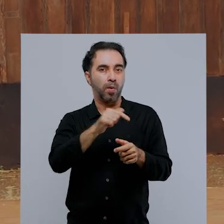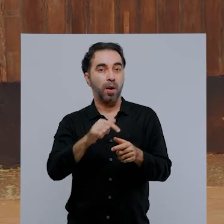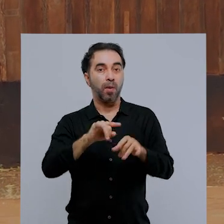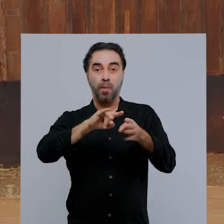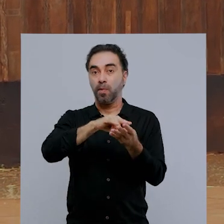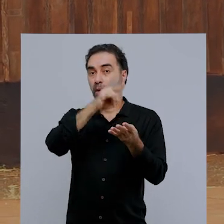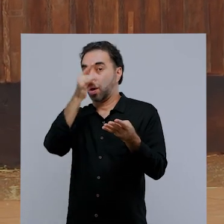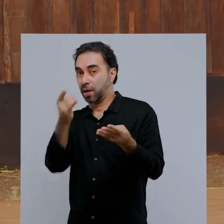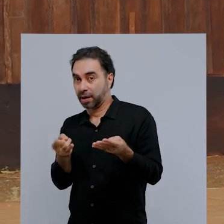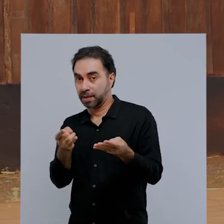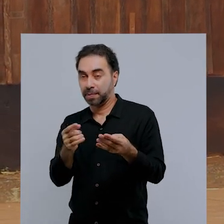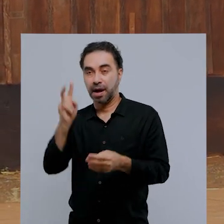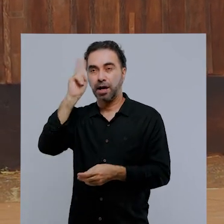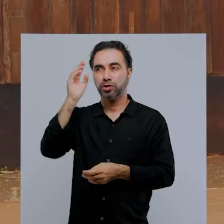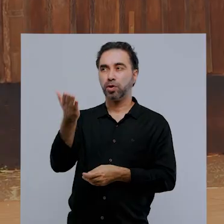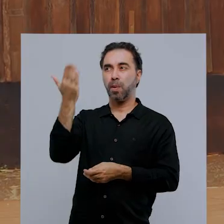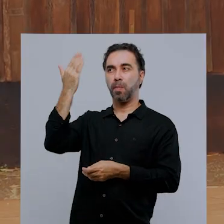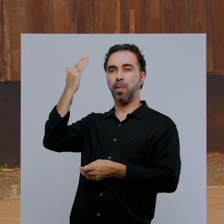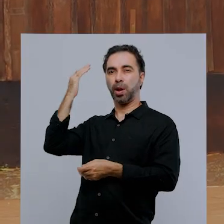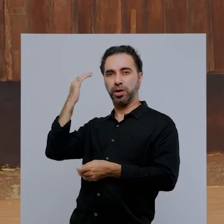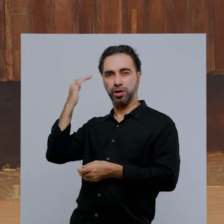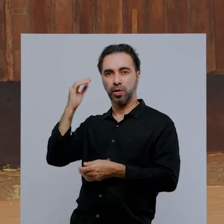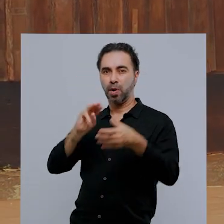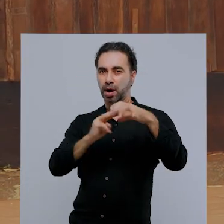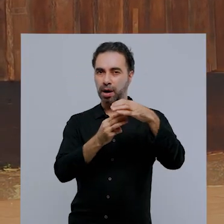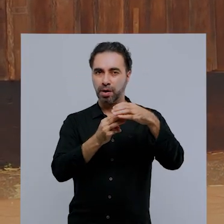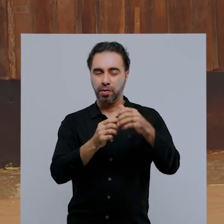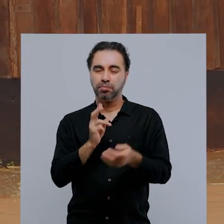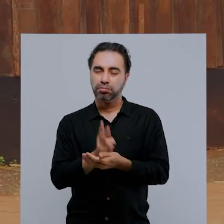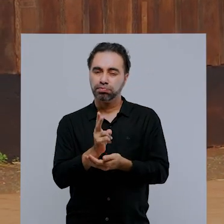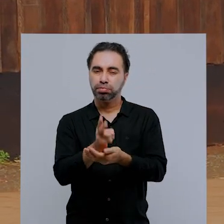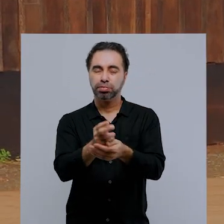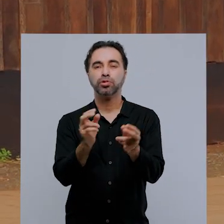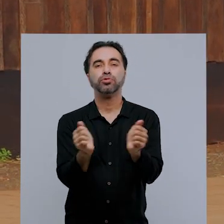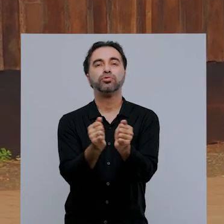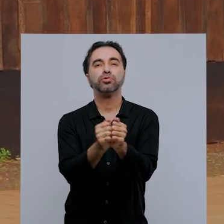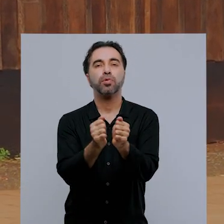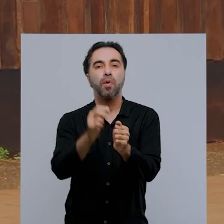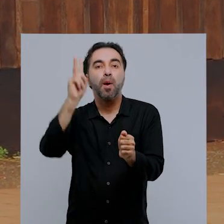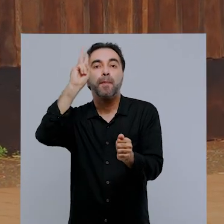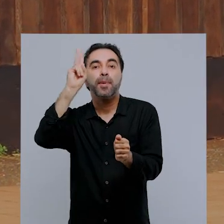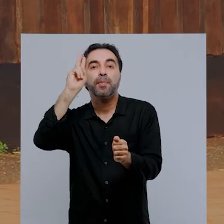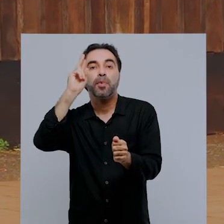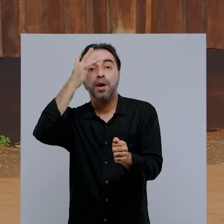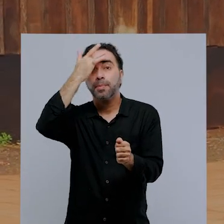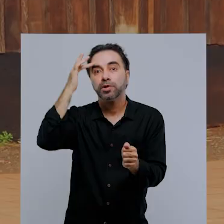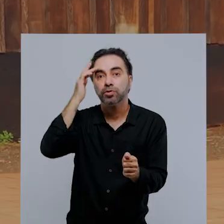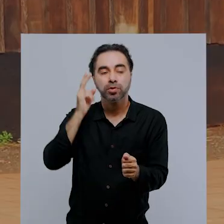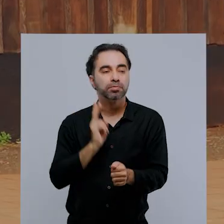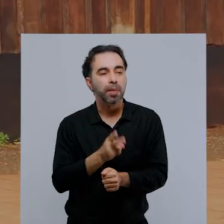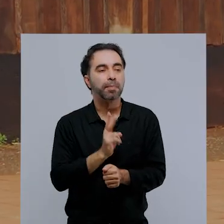história do antigo engenho é preservada junto com as memórias das pessoas que por lá passaram ao longo de mais